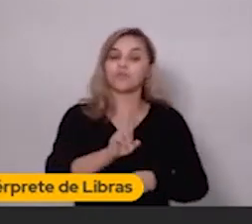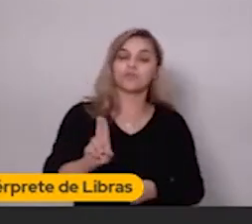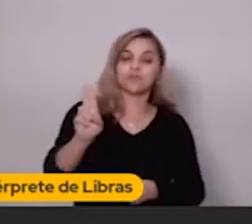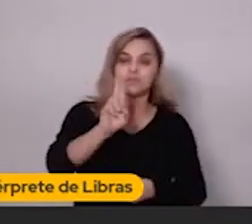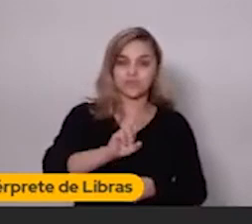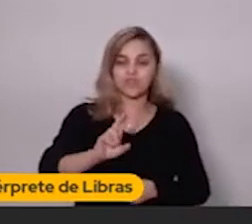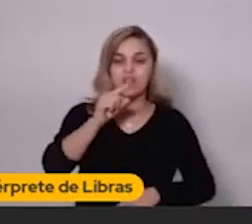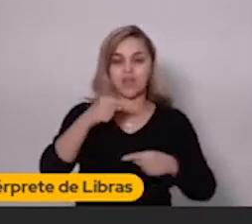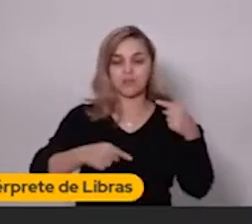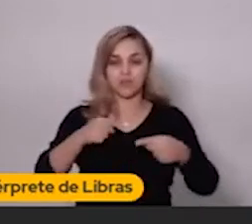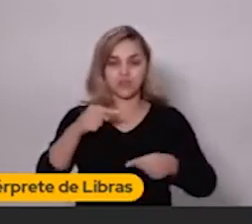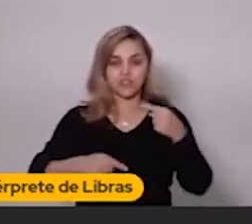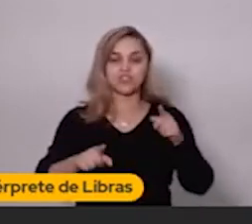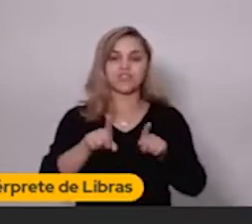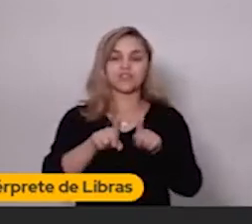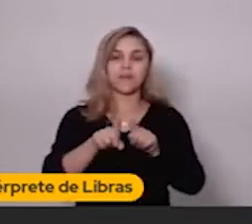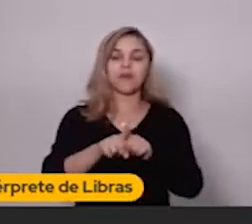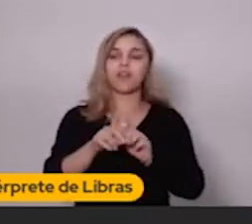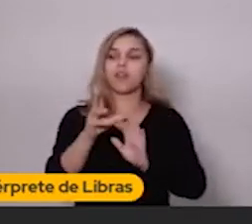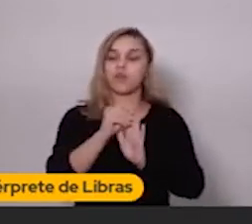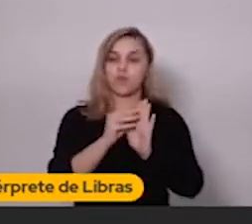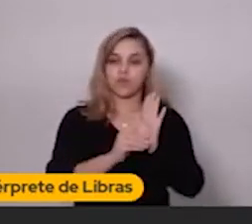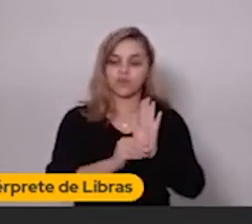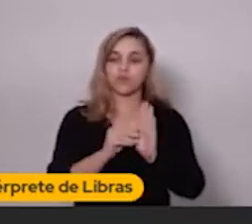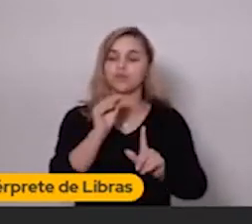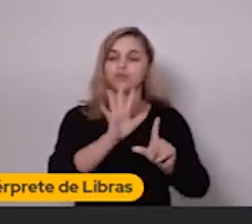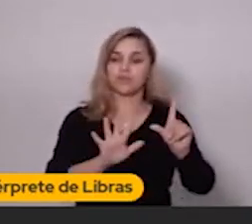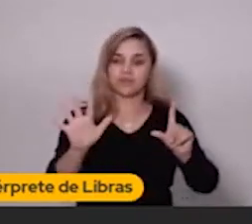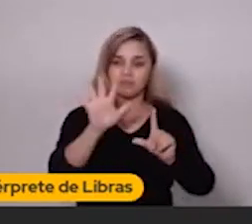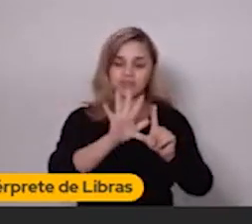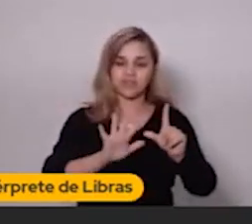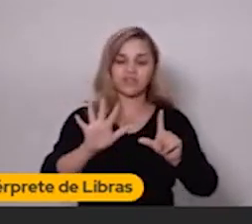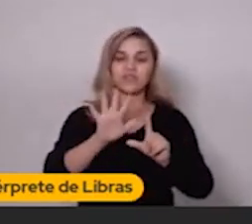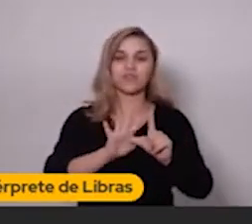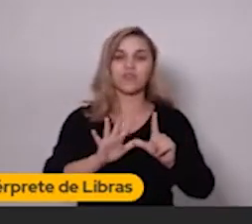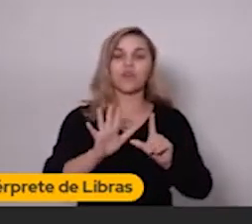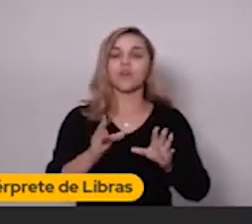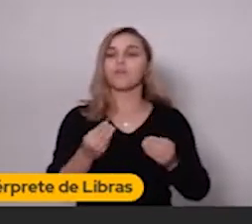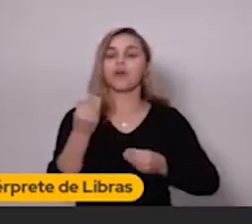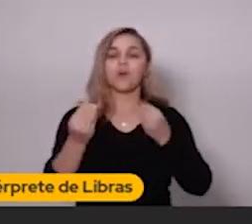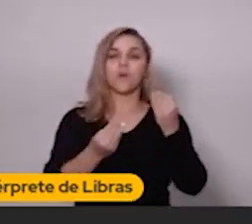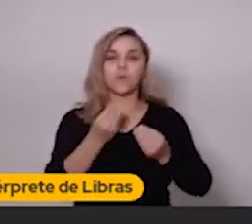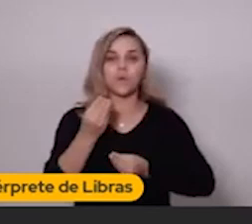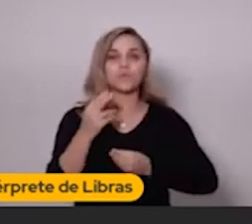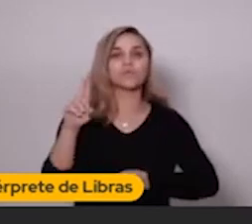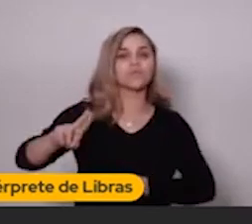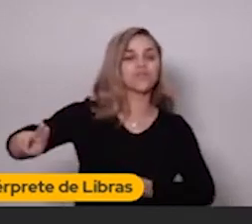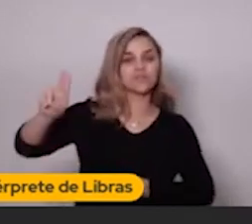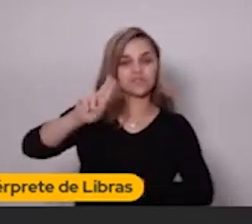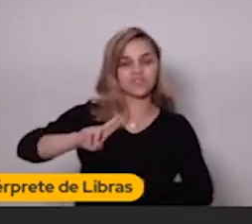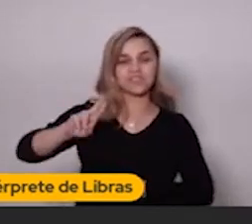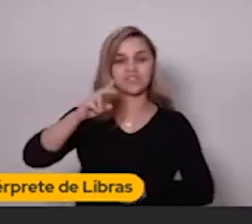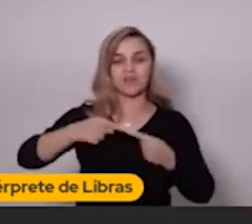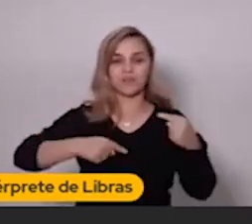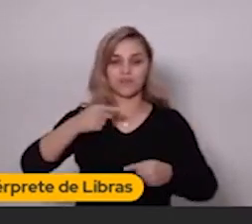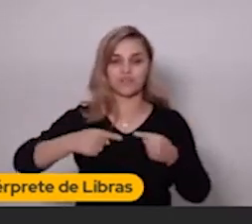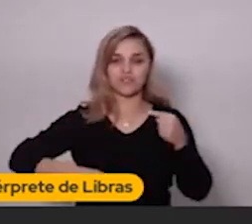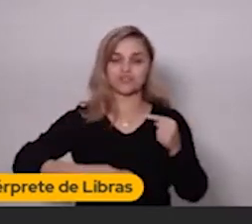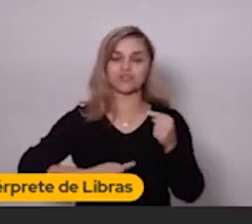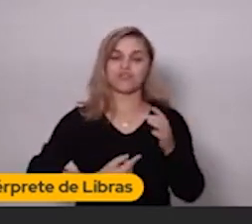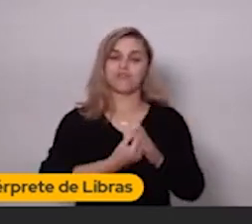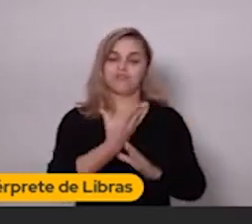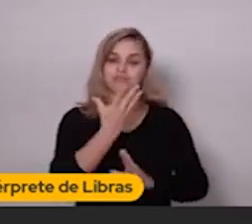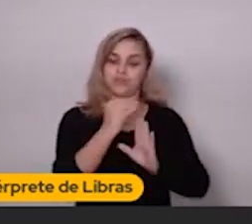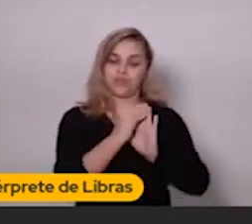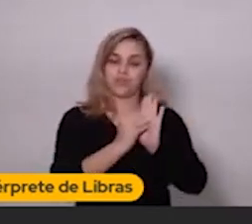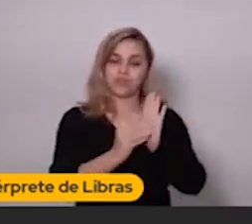esse conteúdo que está na plataforma, como que a gente vai aplicar a política em todo esse conteúdo que está sendo gerado na plataforma,